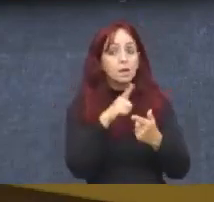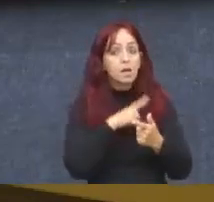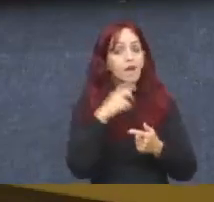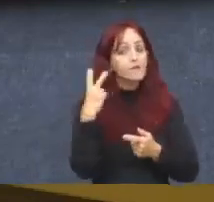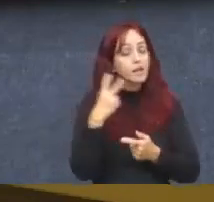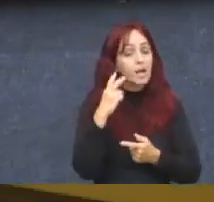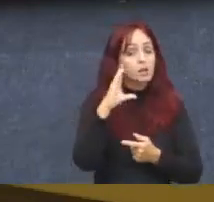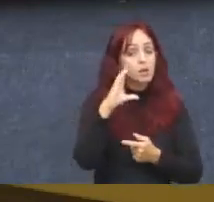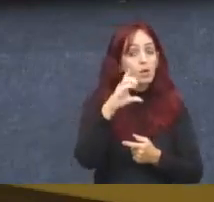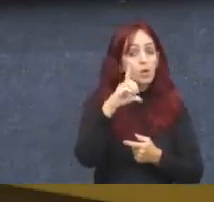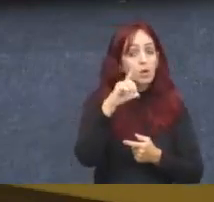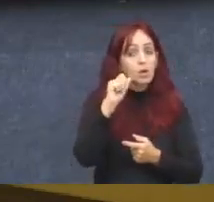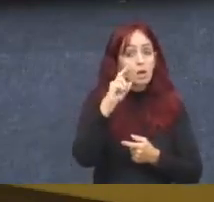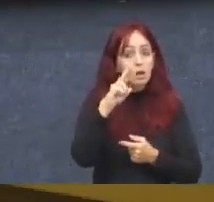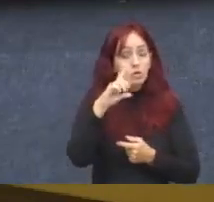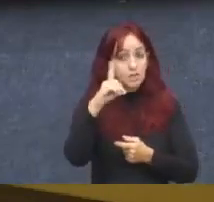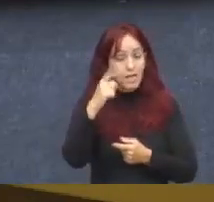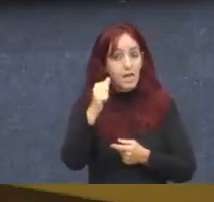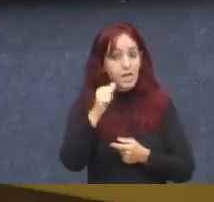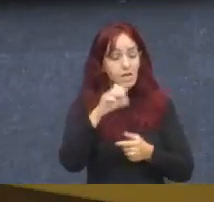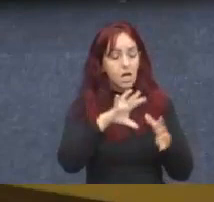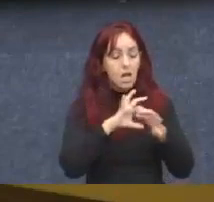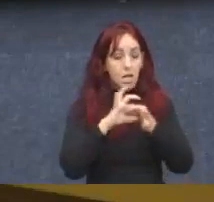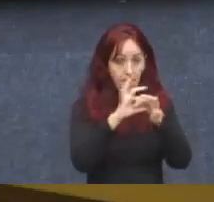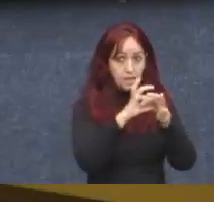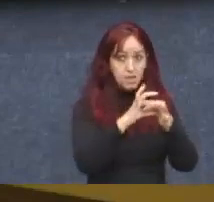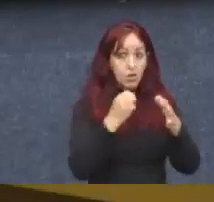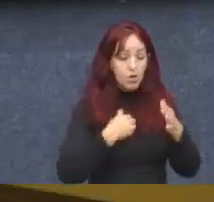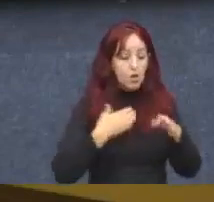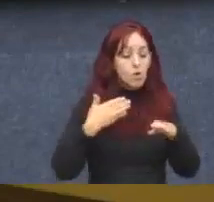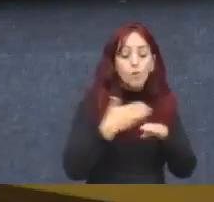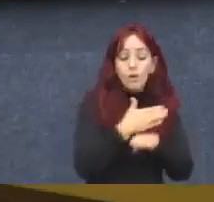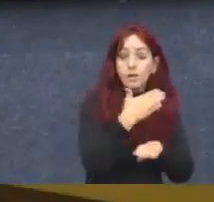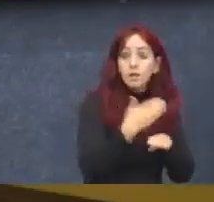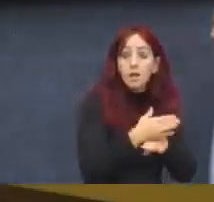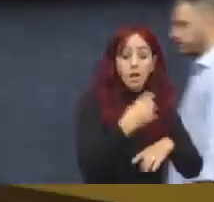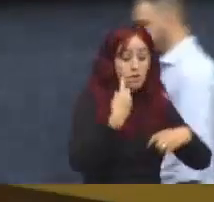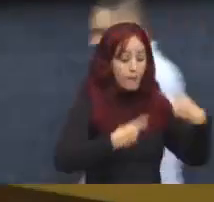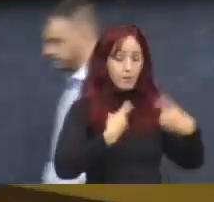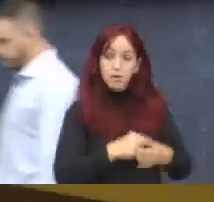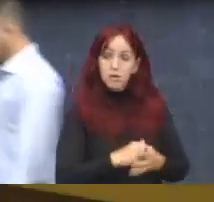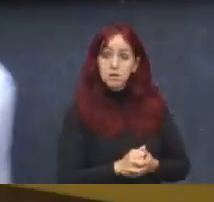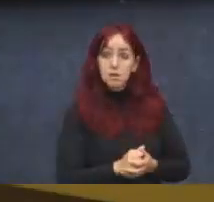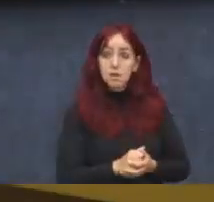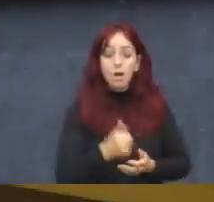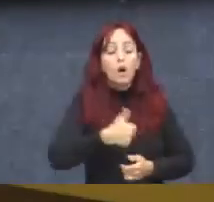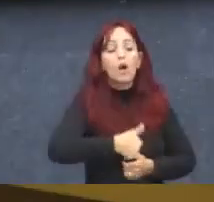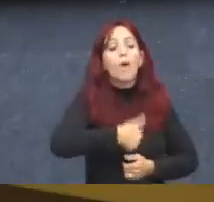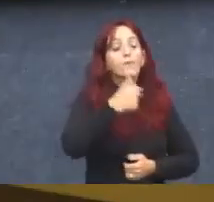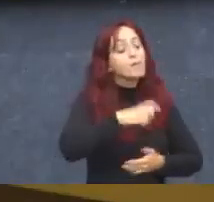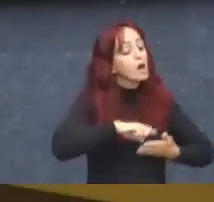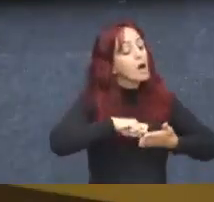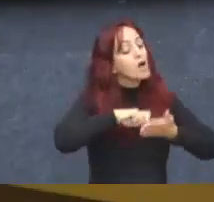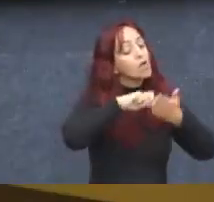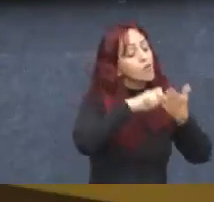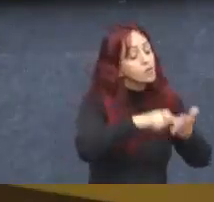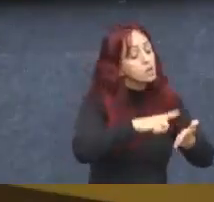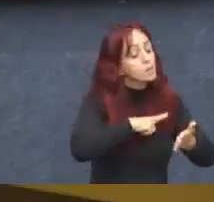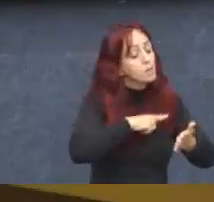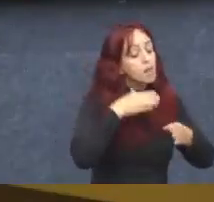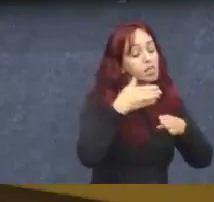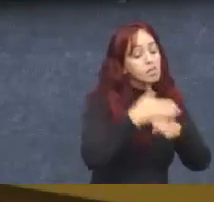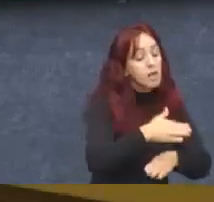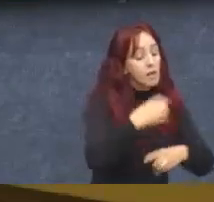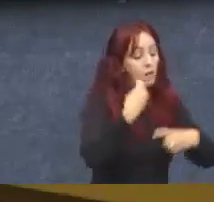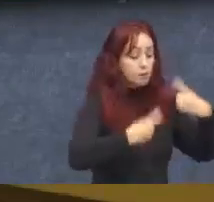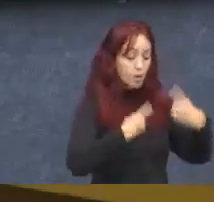vereador Claudinei do Link que eu entrei na política. O primeiro convite para estar na política veio